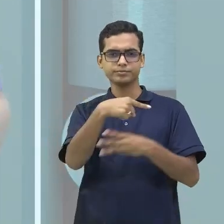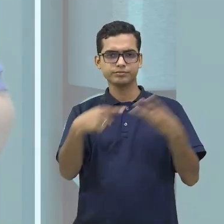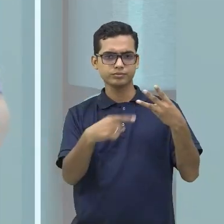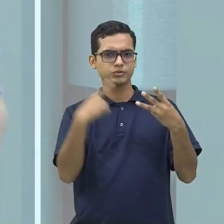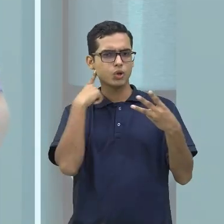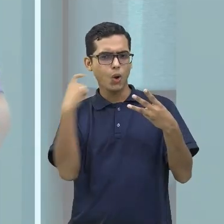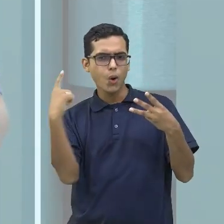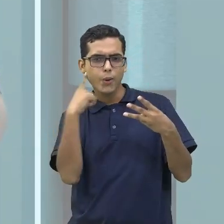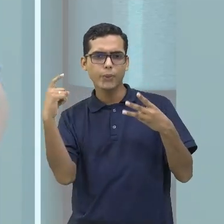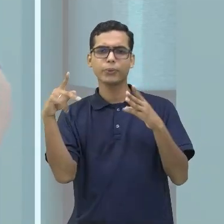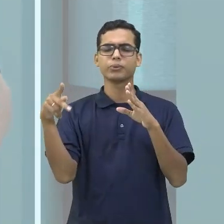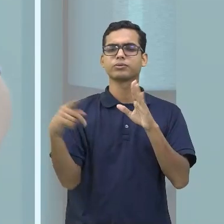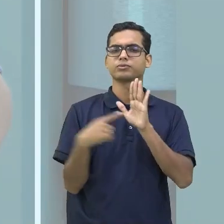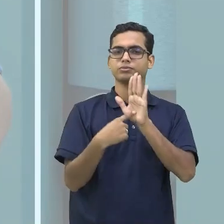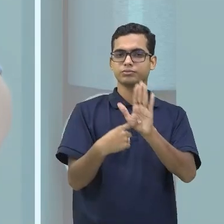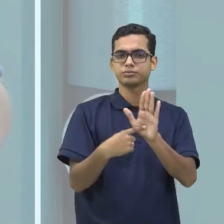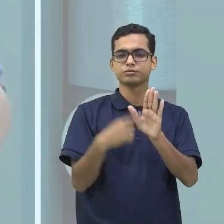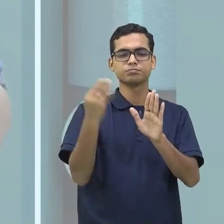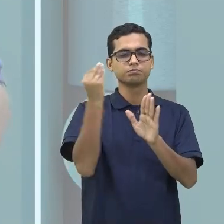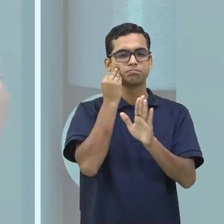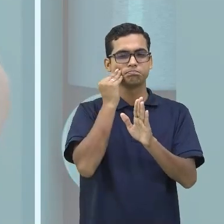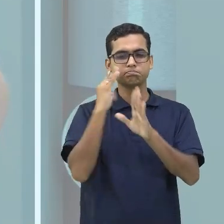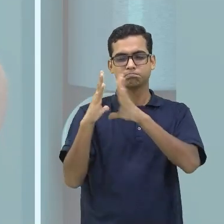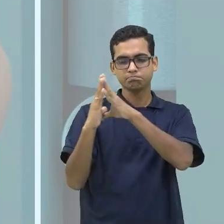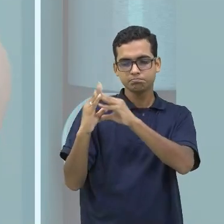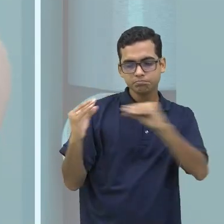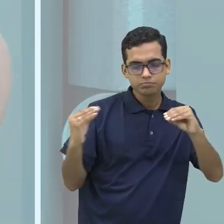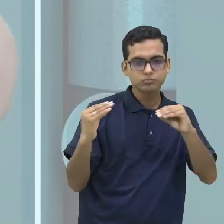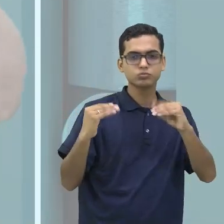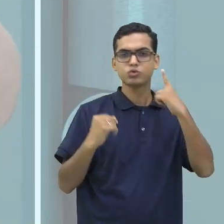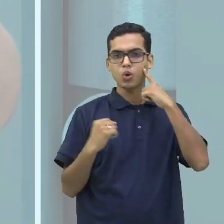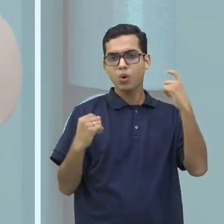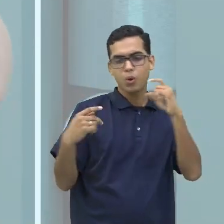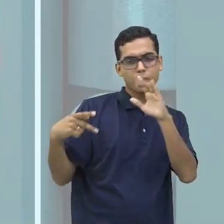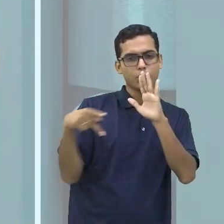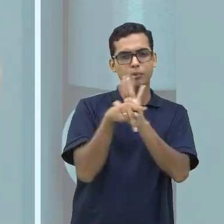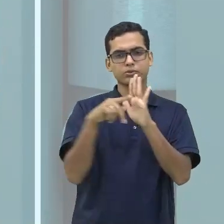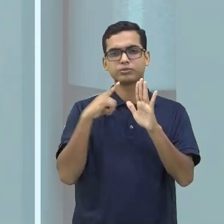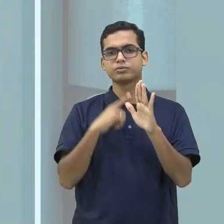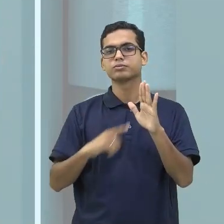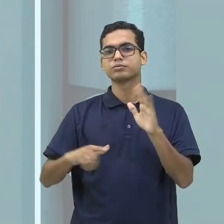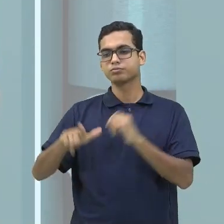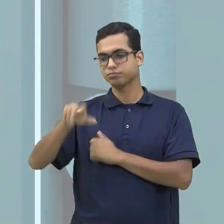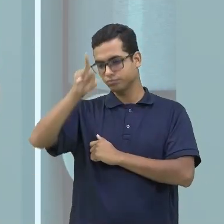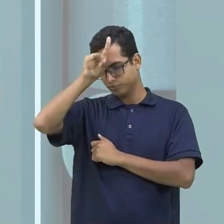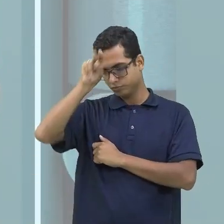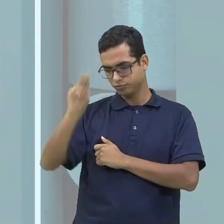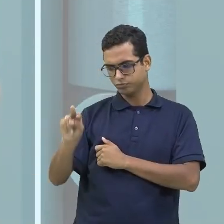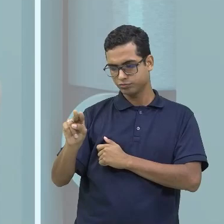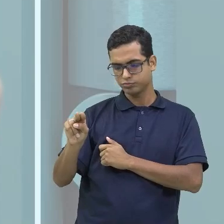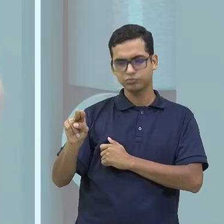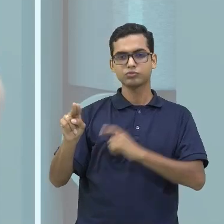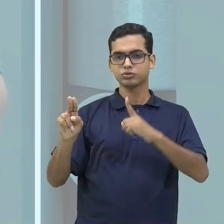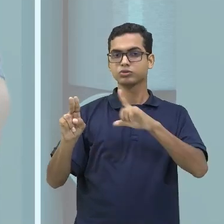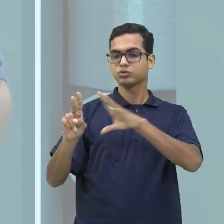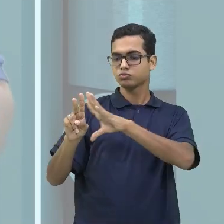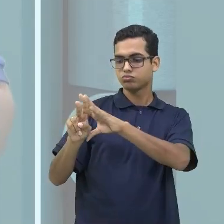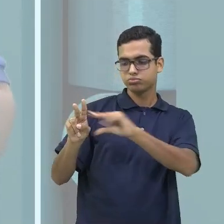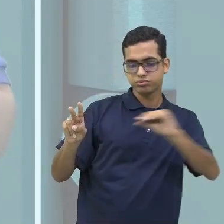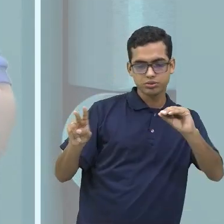que a cigarra faz. Interessante, né? E aí, repetição de sons, de consoantes, o que eu tenho é